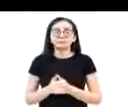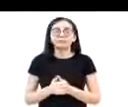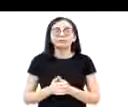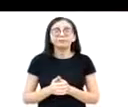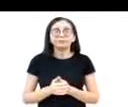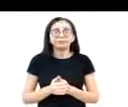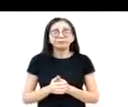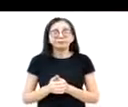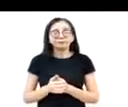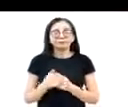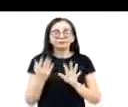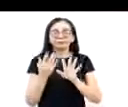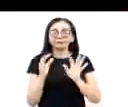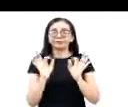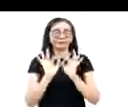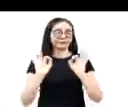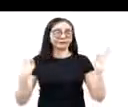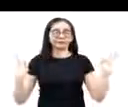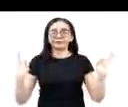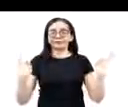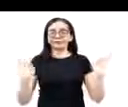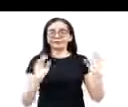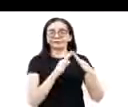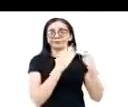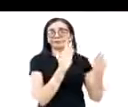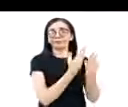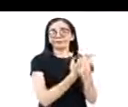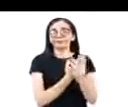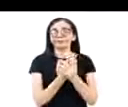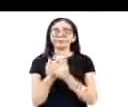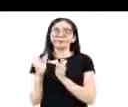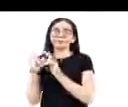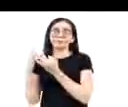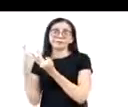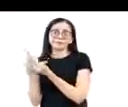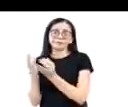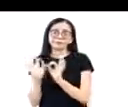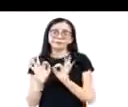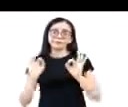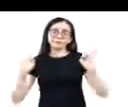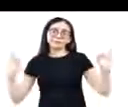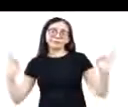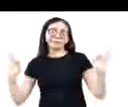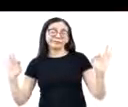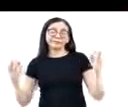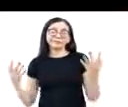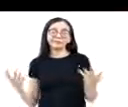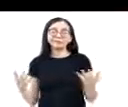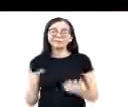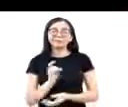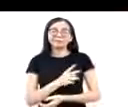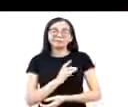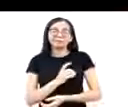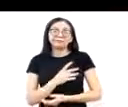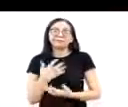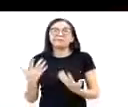da família ir até a escola, exatamente por medo. Vejam só como um